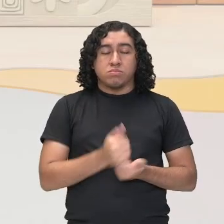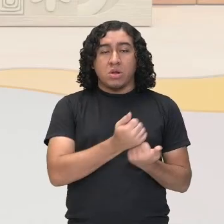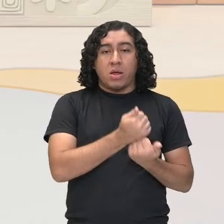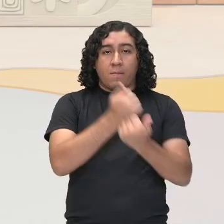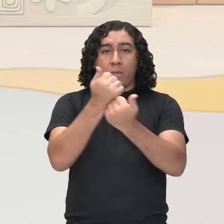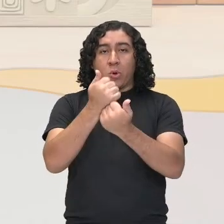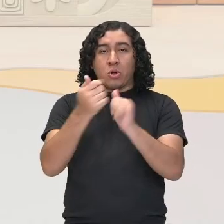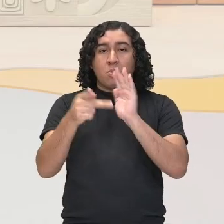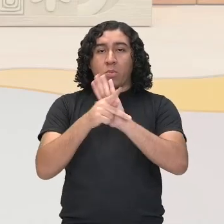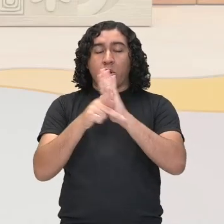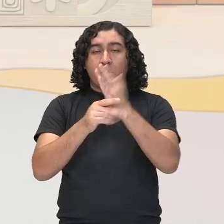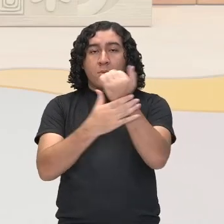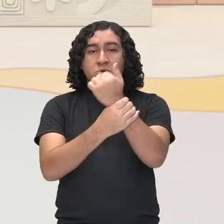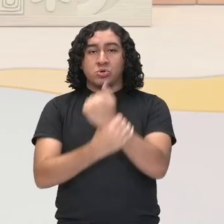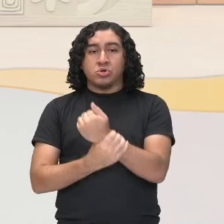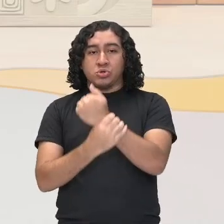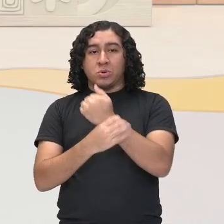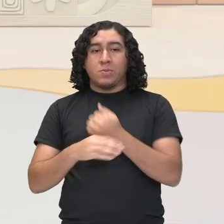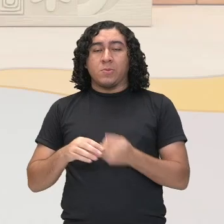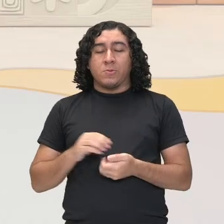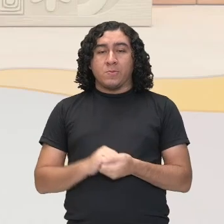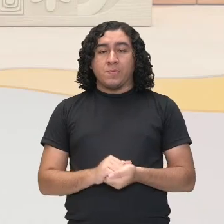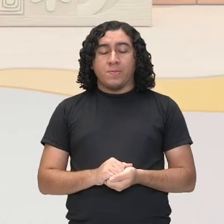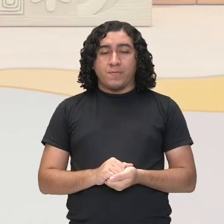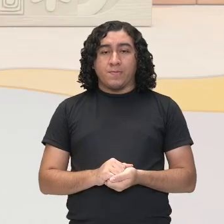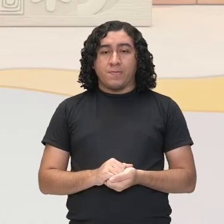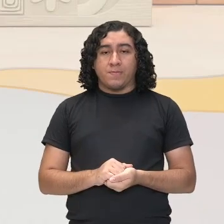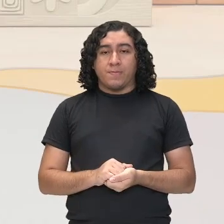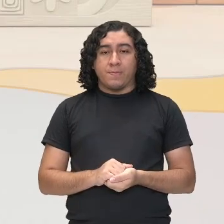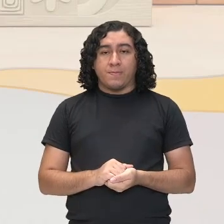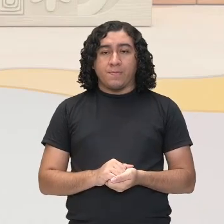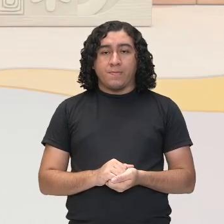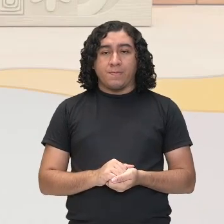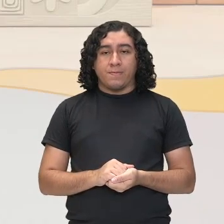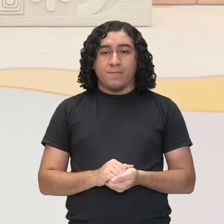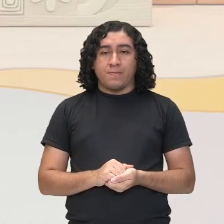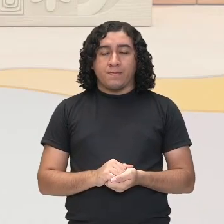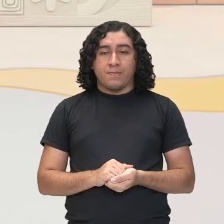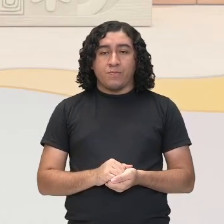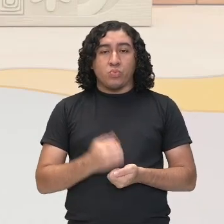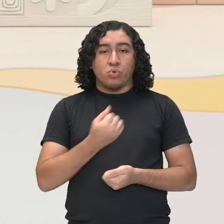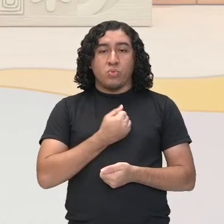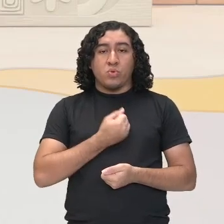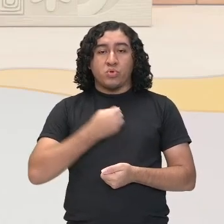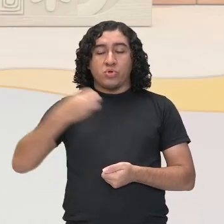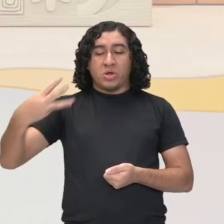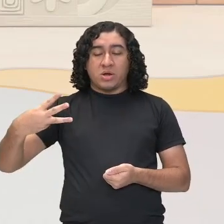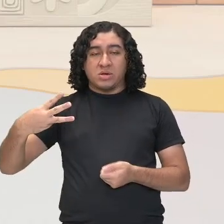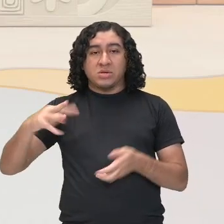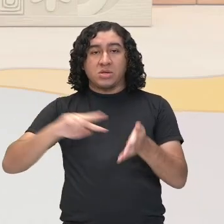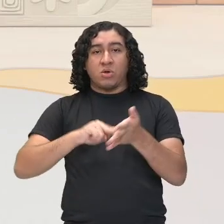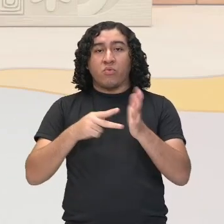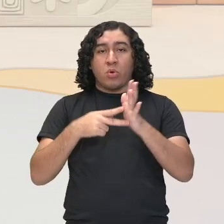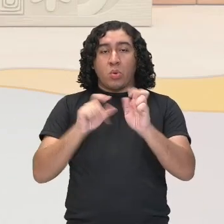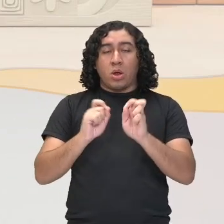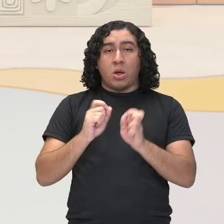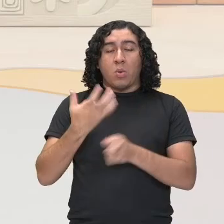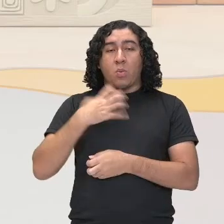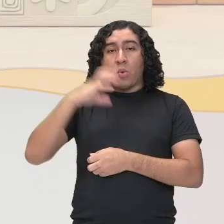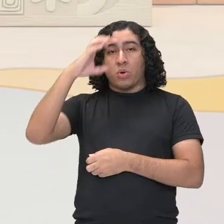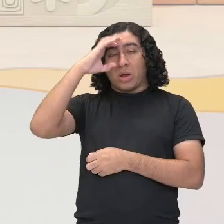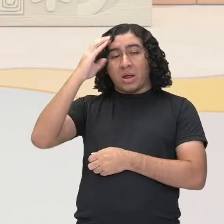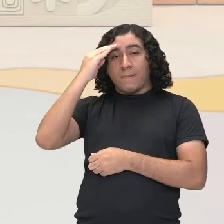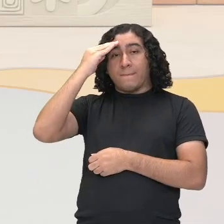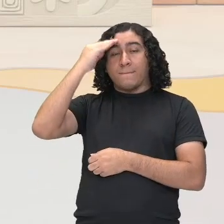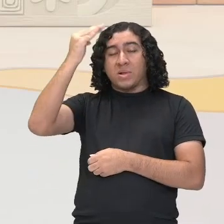poder absolutista. O cetro, na sua mão esquerda, simboliza o poder soberano do monarca.